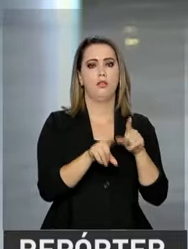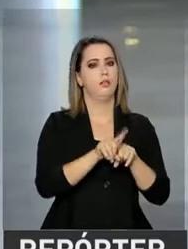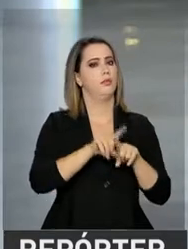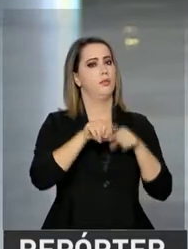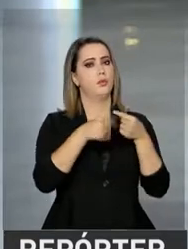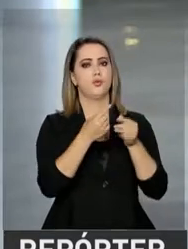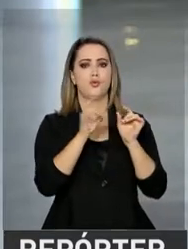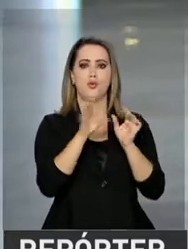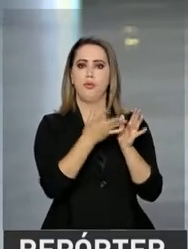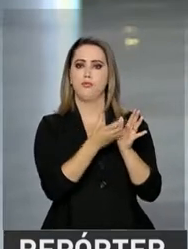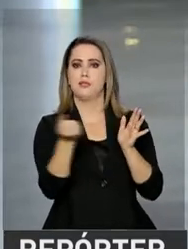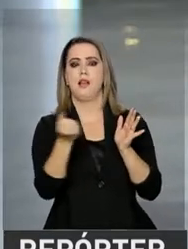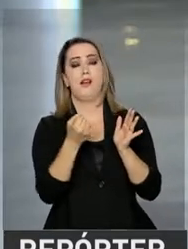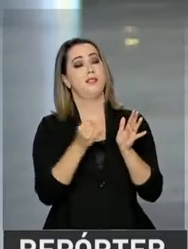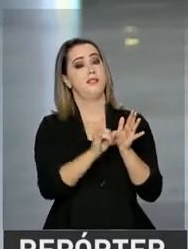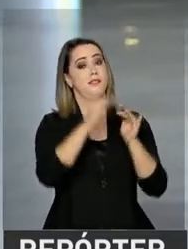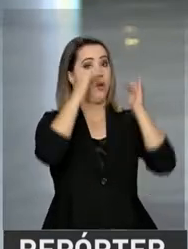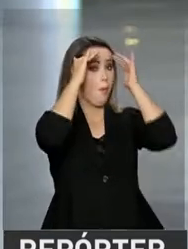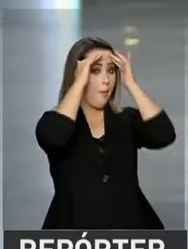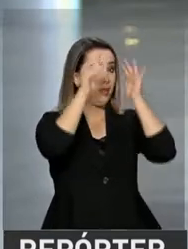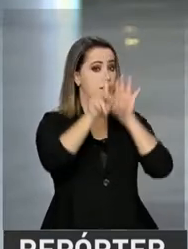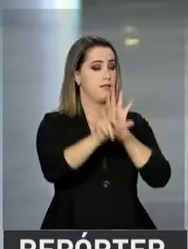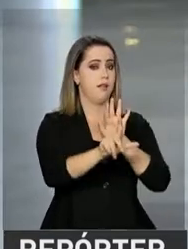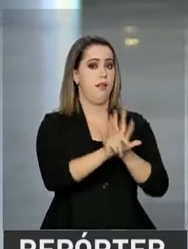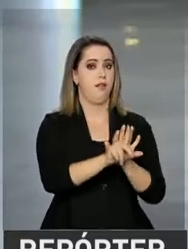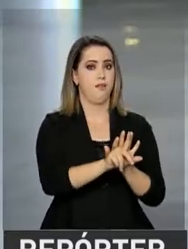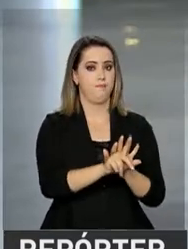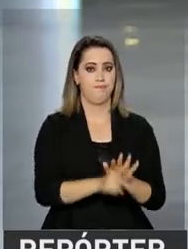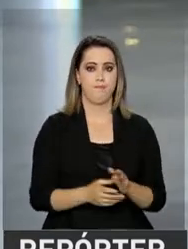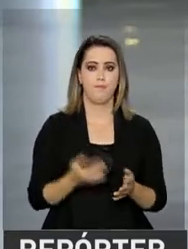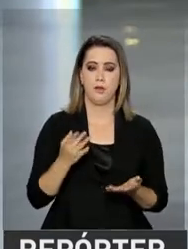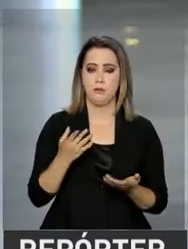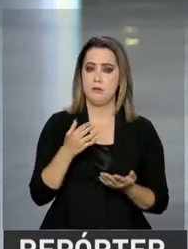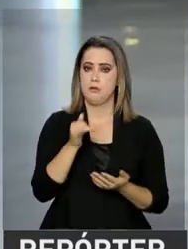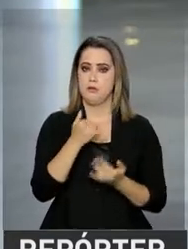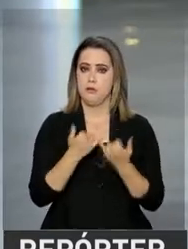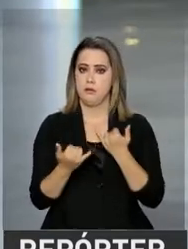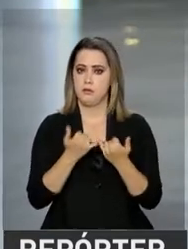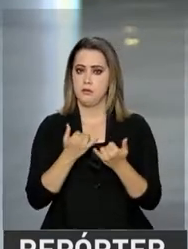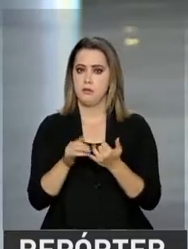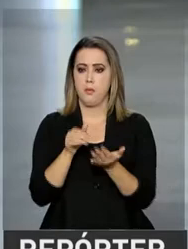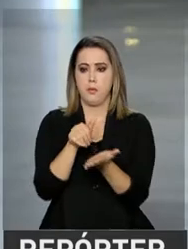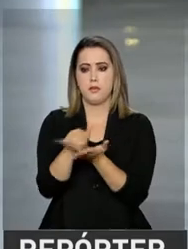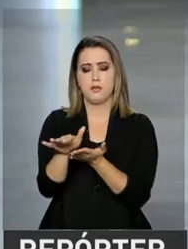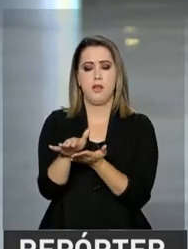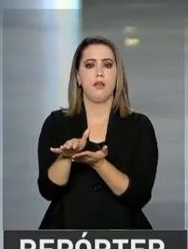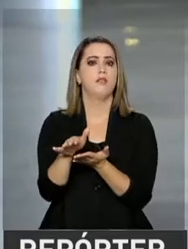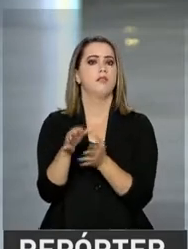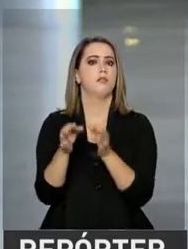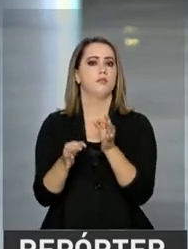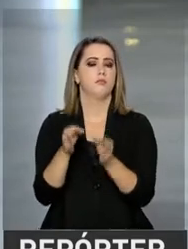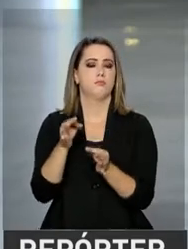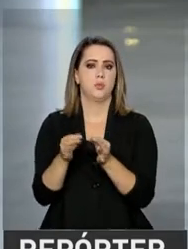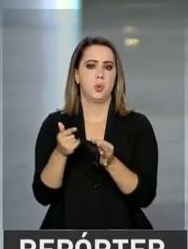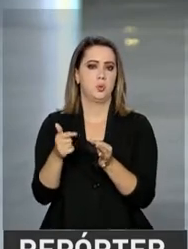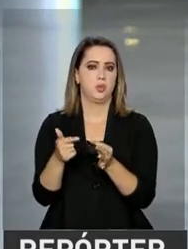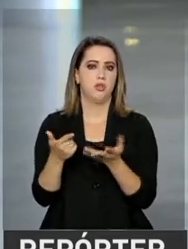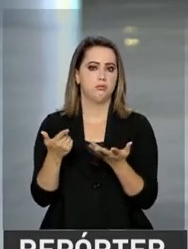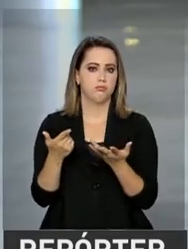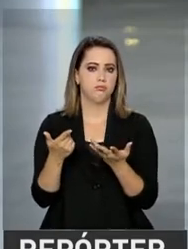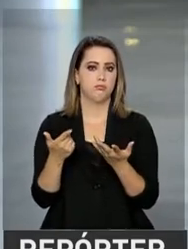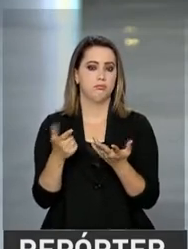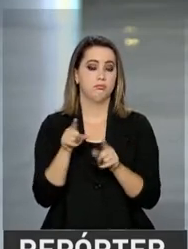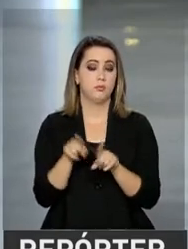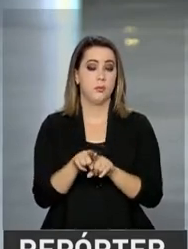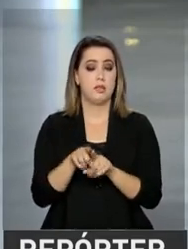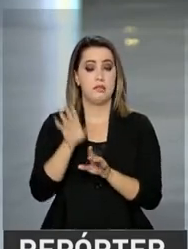só poderá ser sacado nas hipóteses previstas em lei como por exemplo a demissão sem justa causa então para saber se